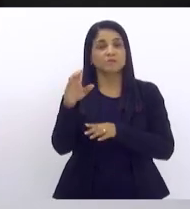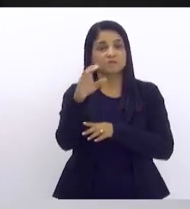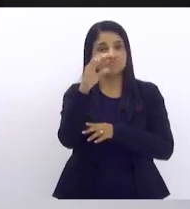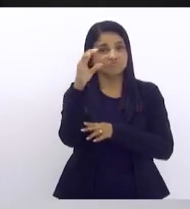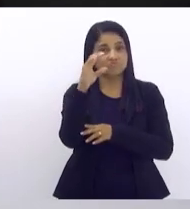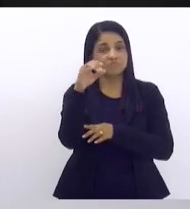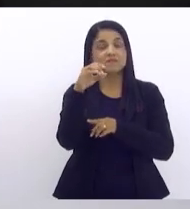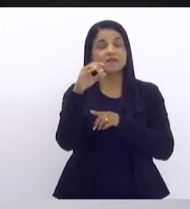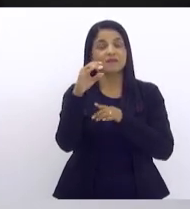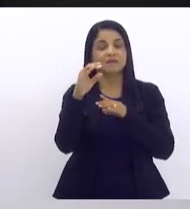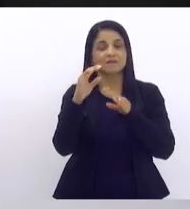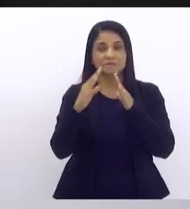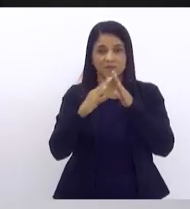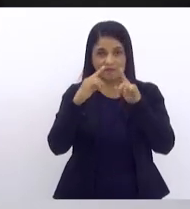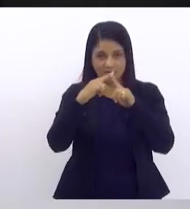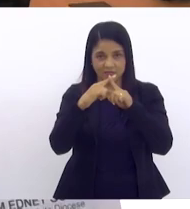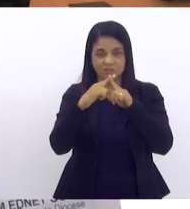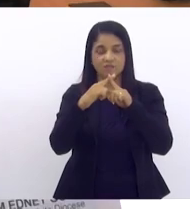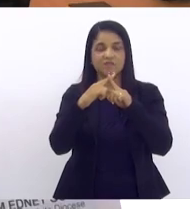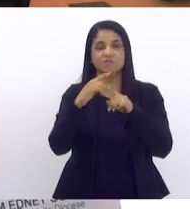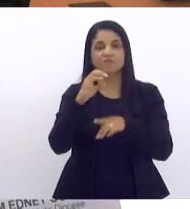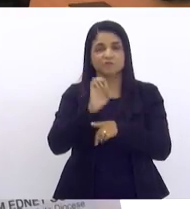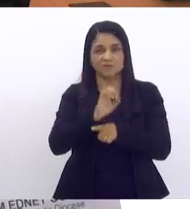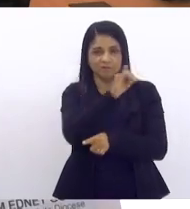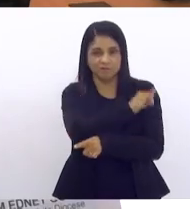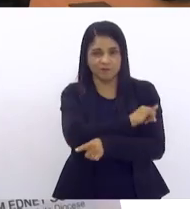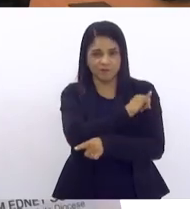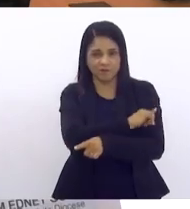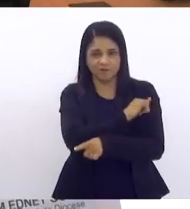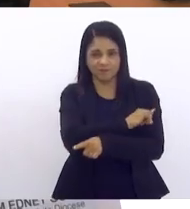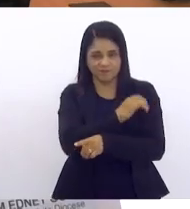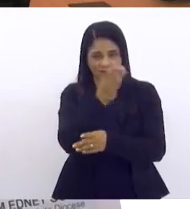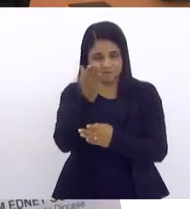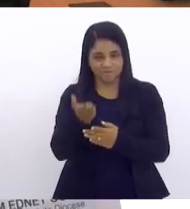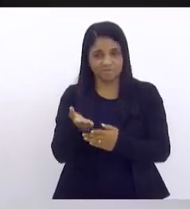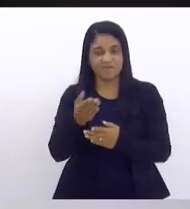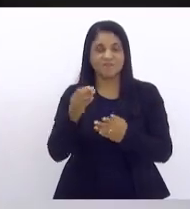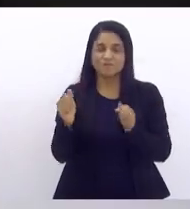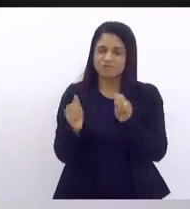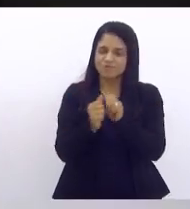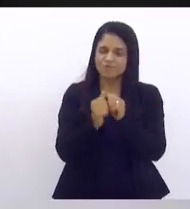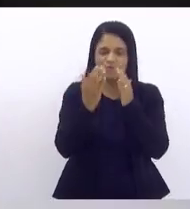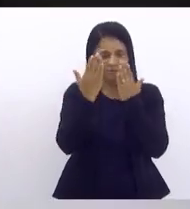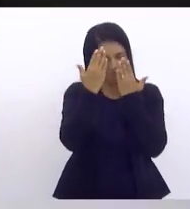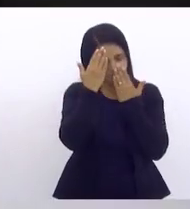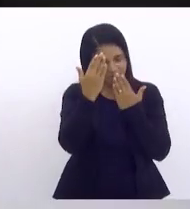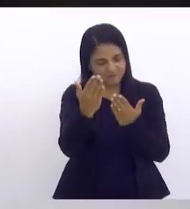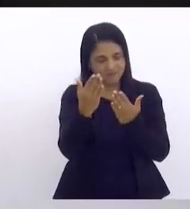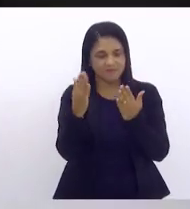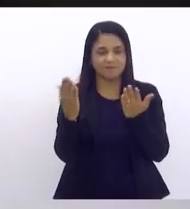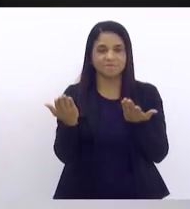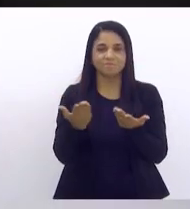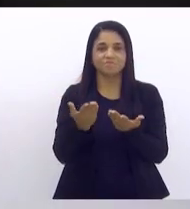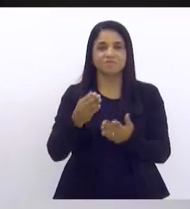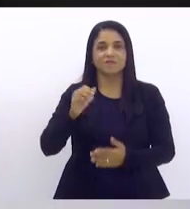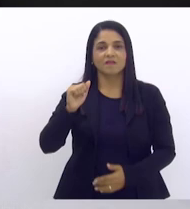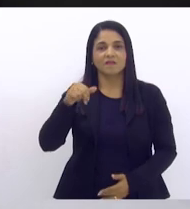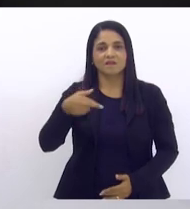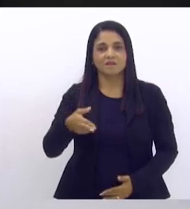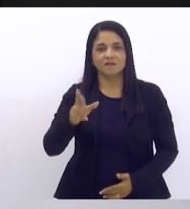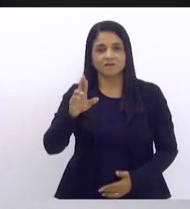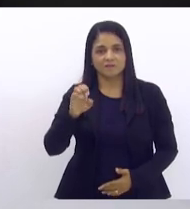Janeiro, uma salva de palmas. Nossa igreja mãe, cônego Cláudio, está aqui conosco, muito obrigado. André